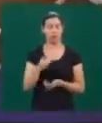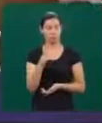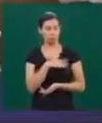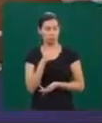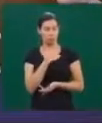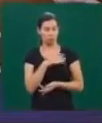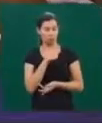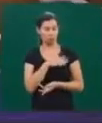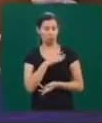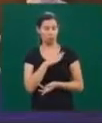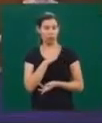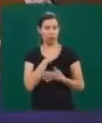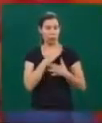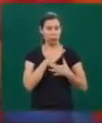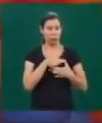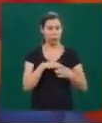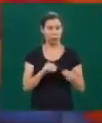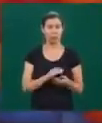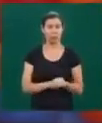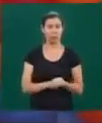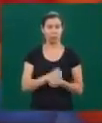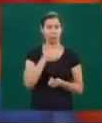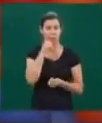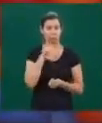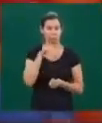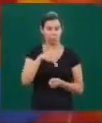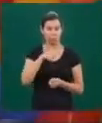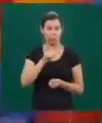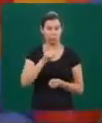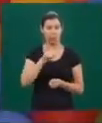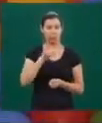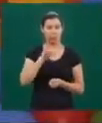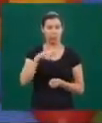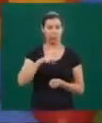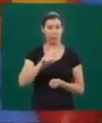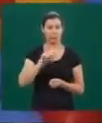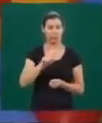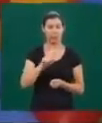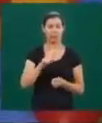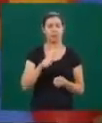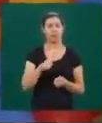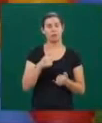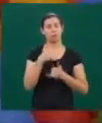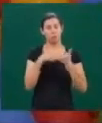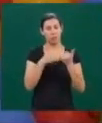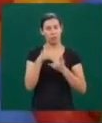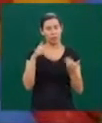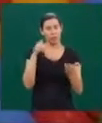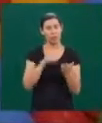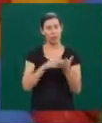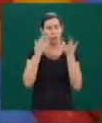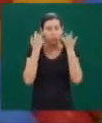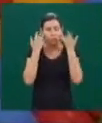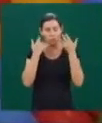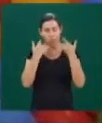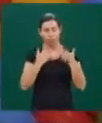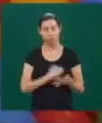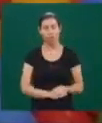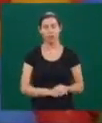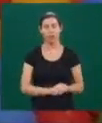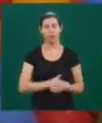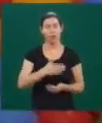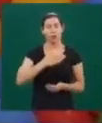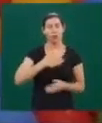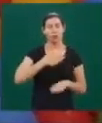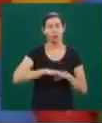Ana Isa brincou até suar. Fui na tirolesa, fui no escorrega, tudo. E o que você mais gostou de tudo